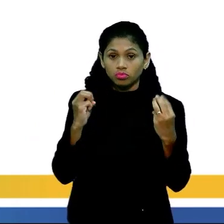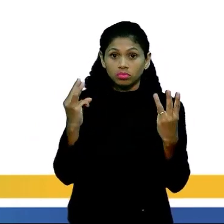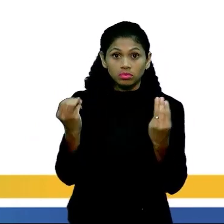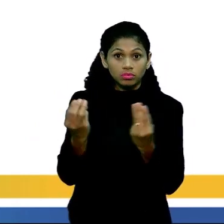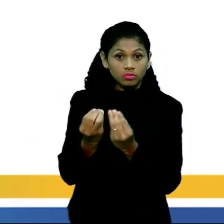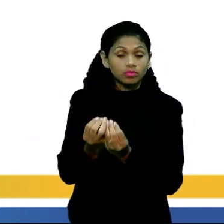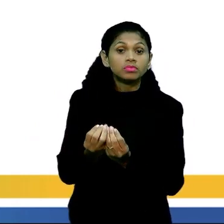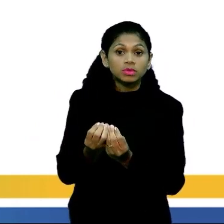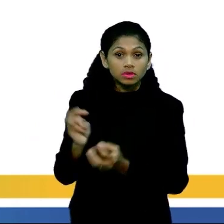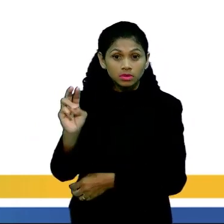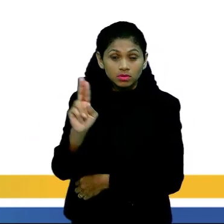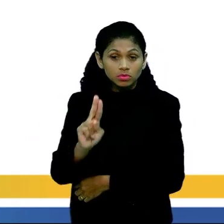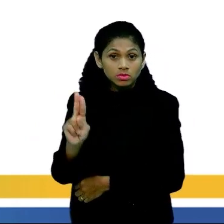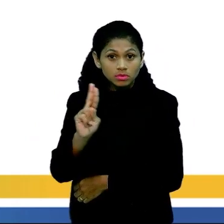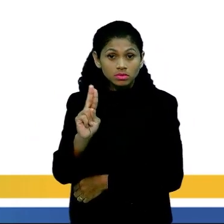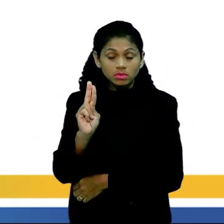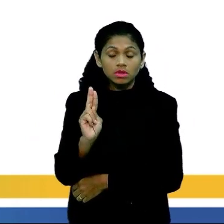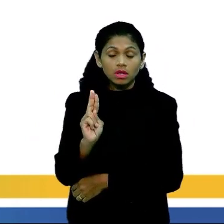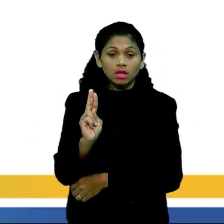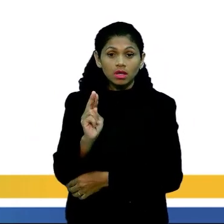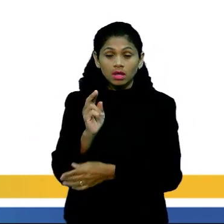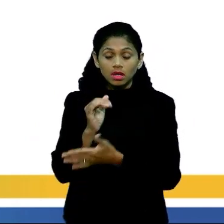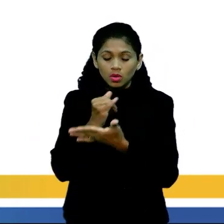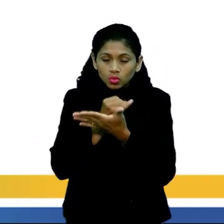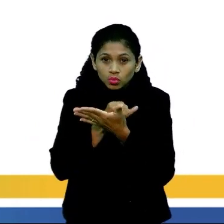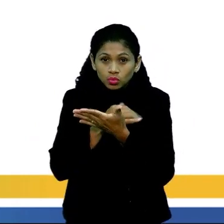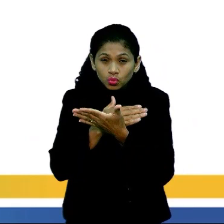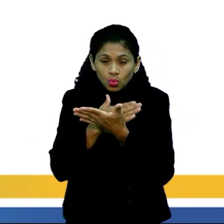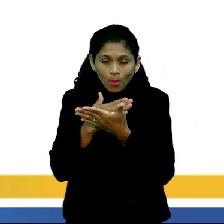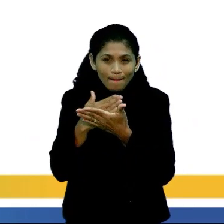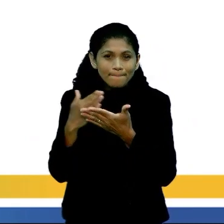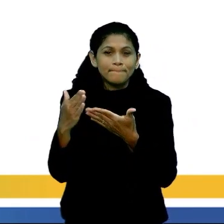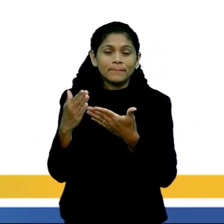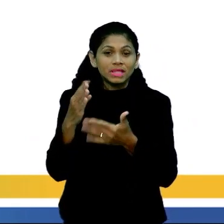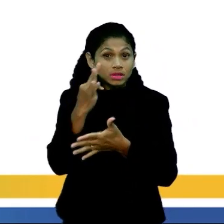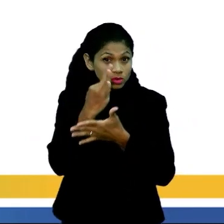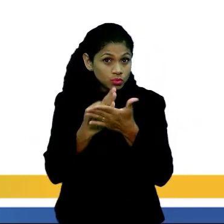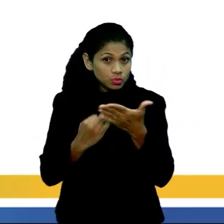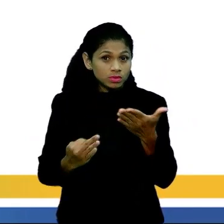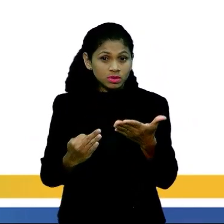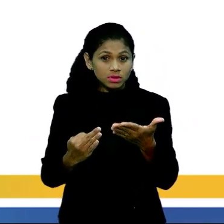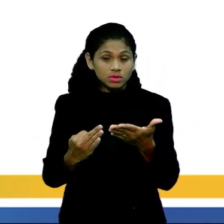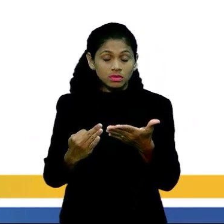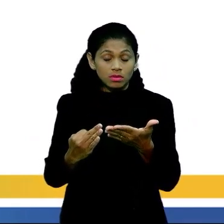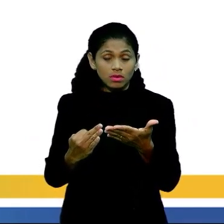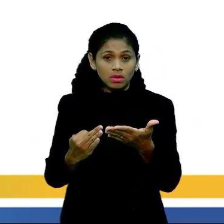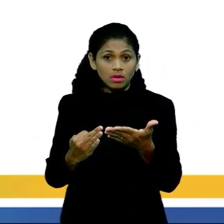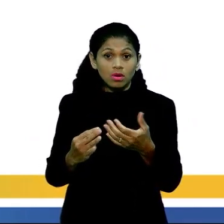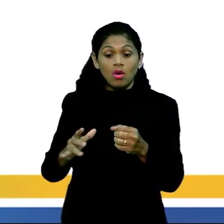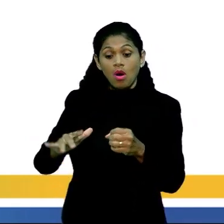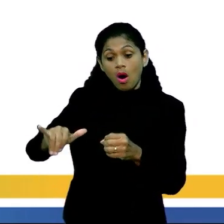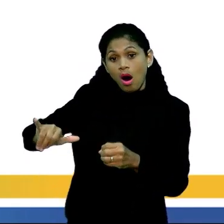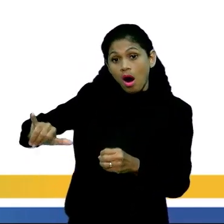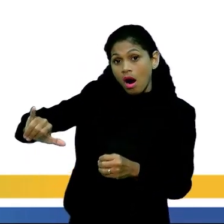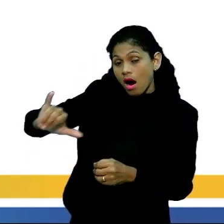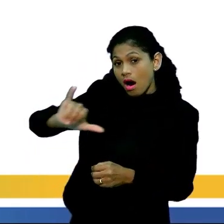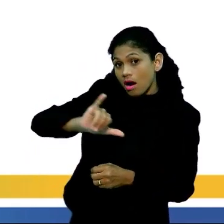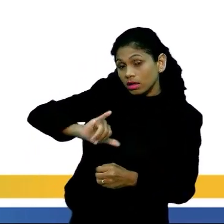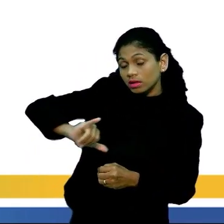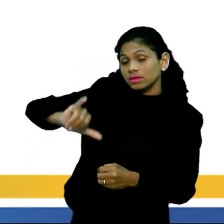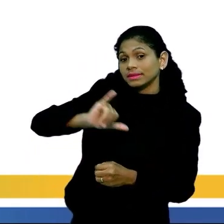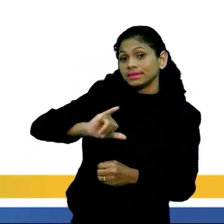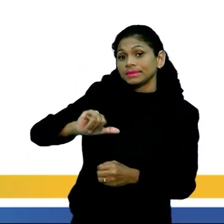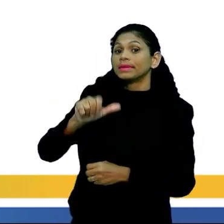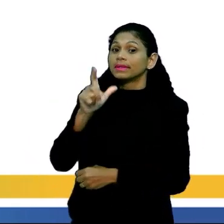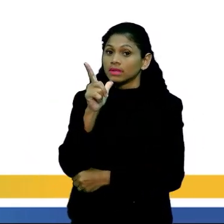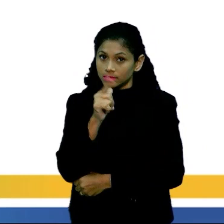né, que é óleo. Esse óleo ele foi recuperado do mar, então é óleo e água. Como que eu faço para separar dois líquidos